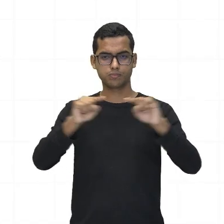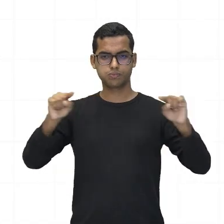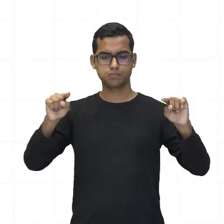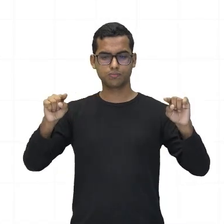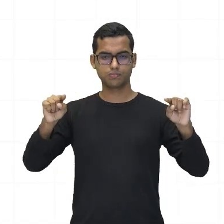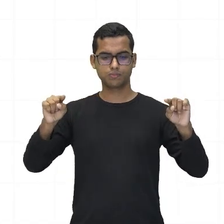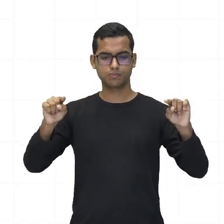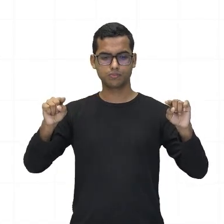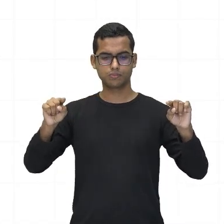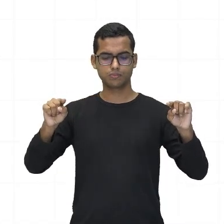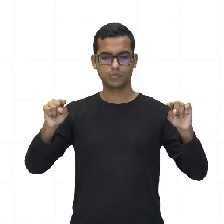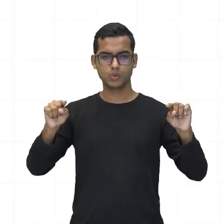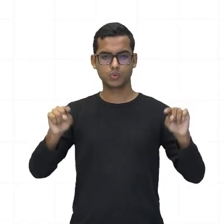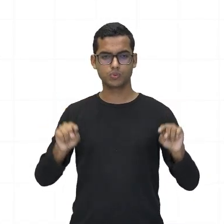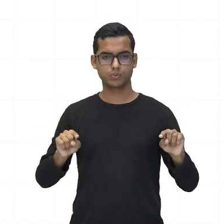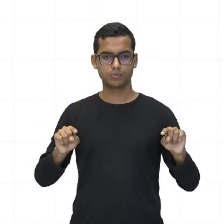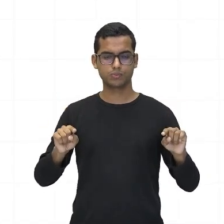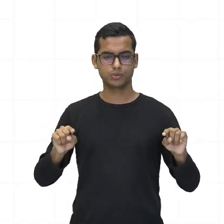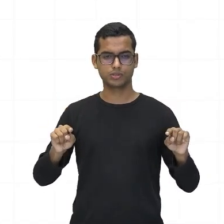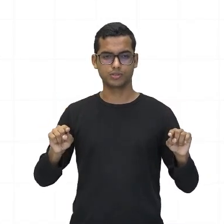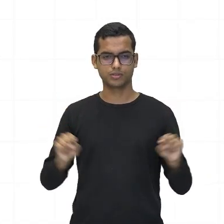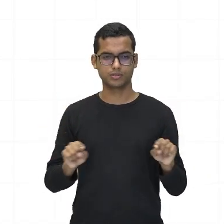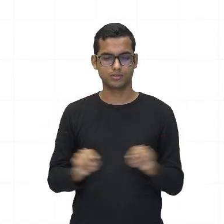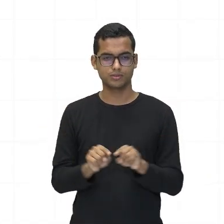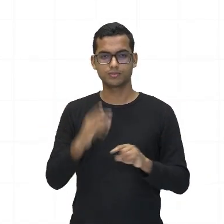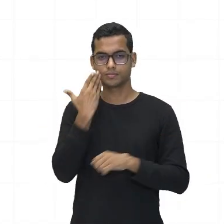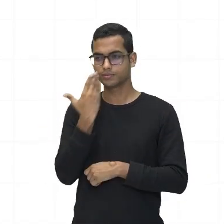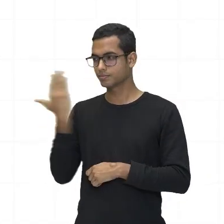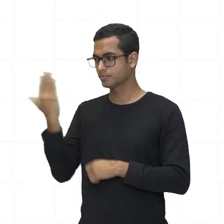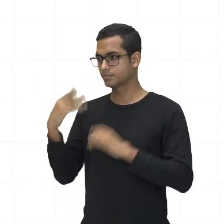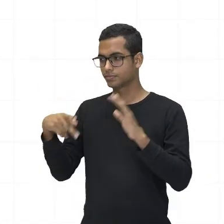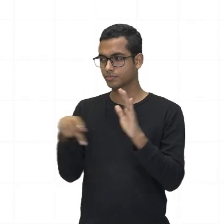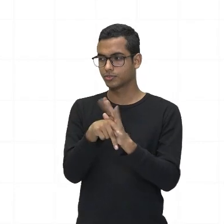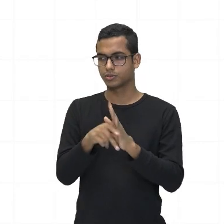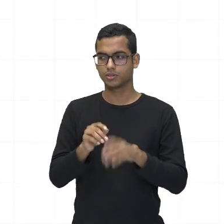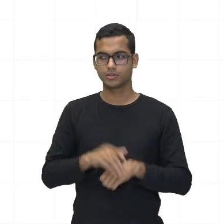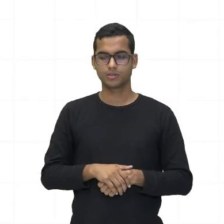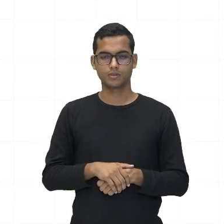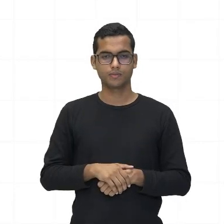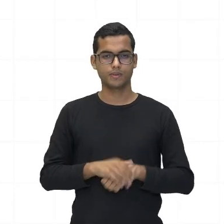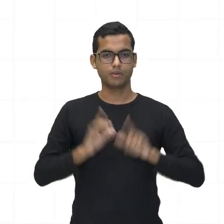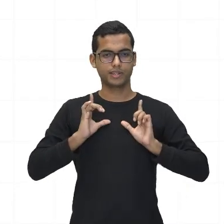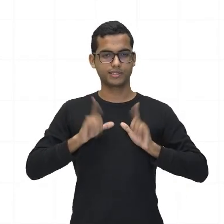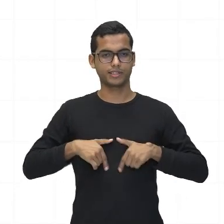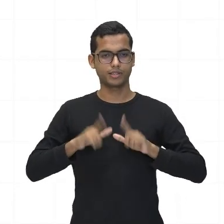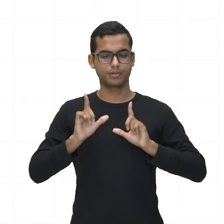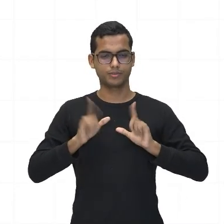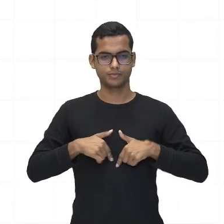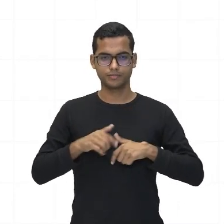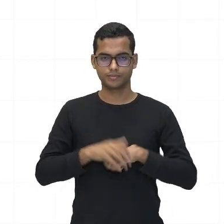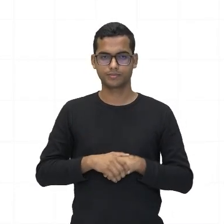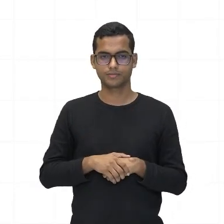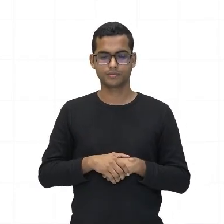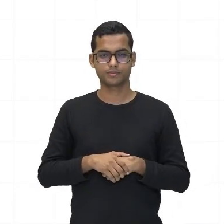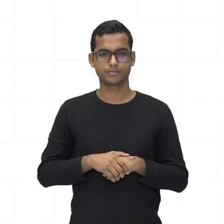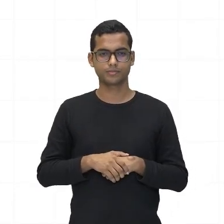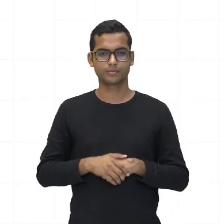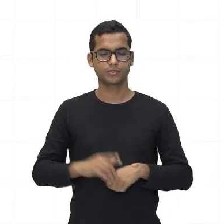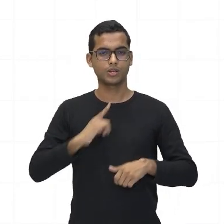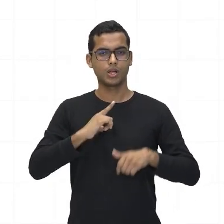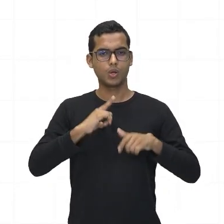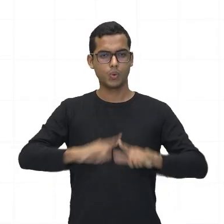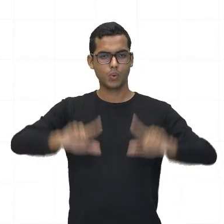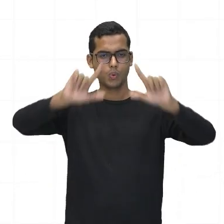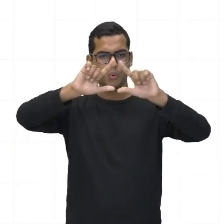E ela está relacionada com a união de elementos, a saber, o masculino e o feminino, o céu e a terra,